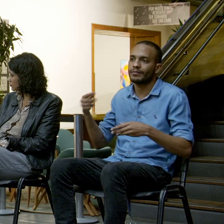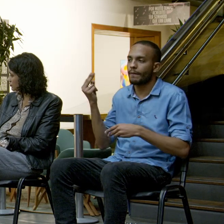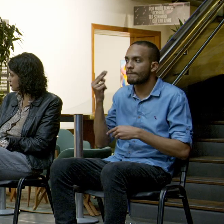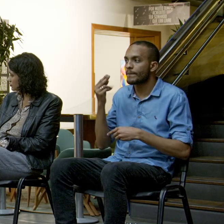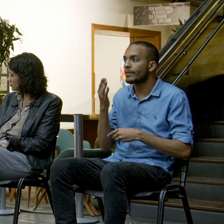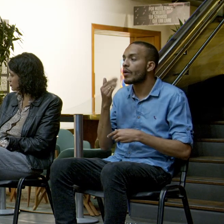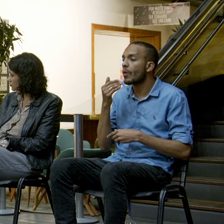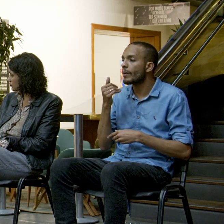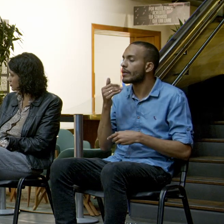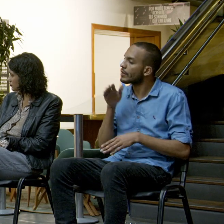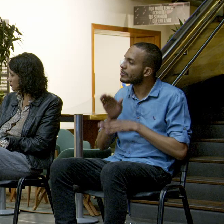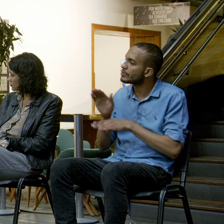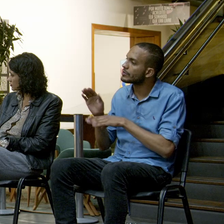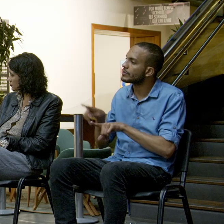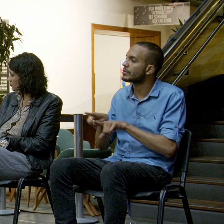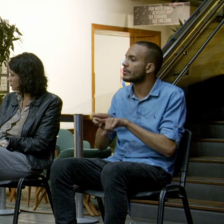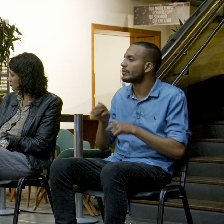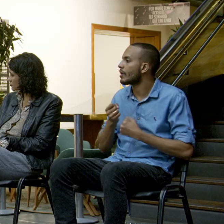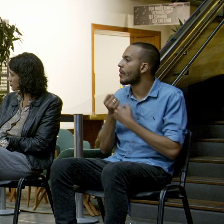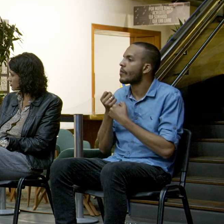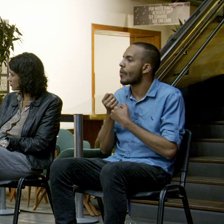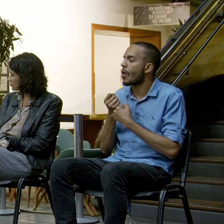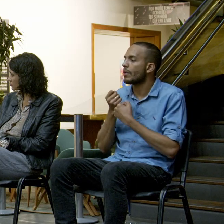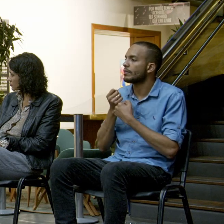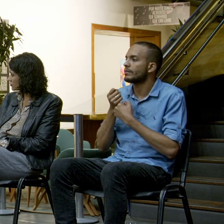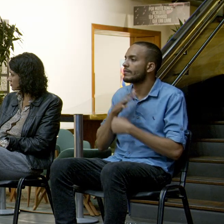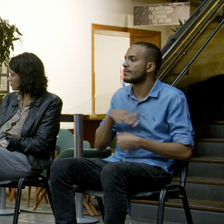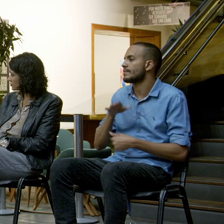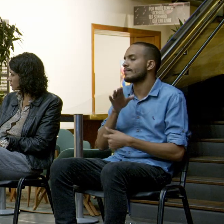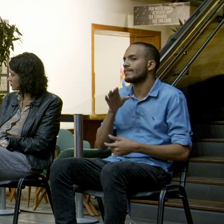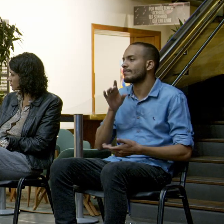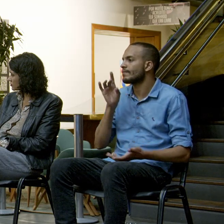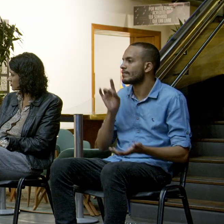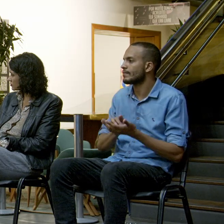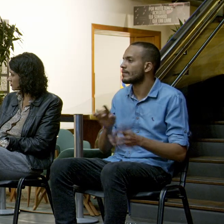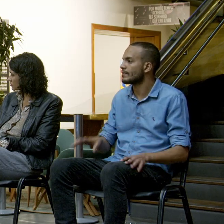base do ser e aquilo que sustenta a própria obra, que lhe dá suporte, literalmente.